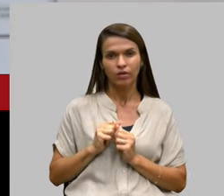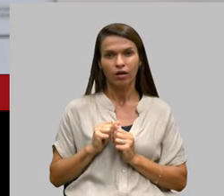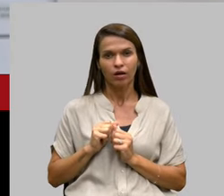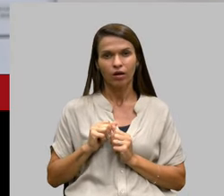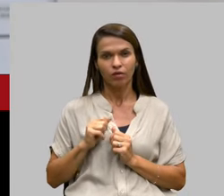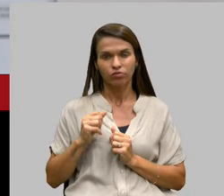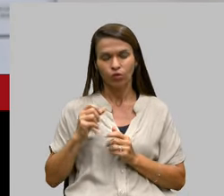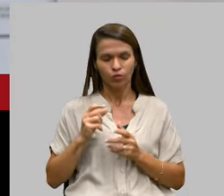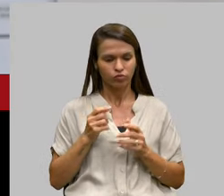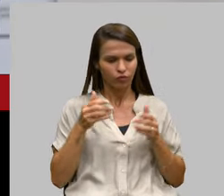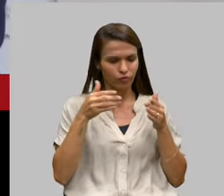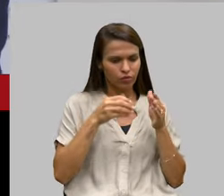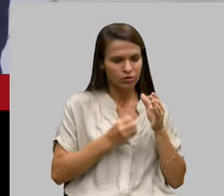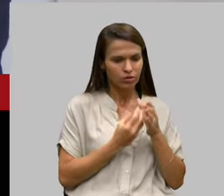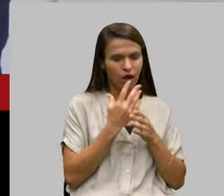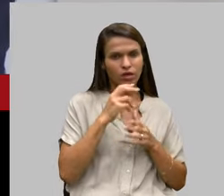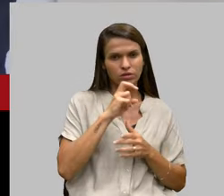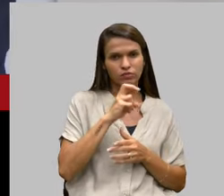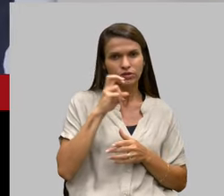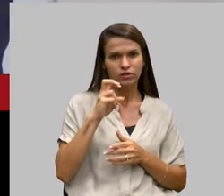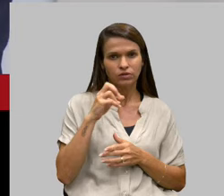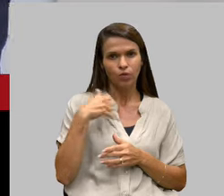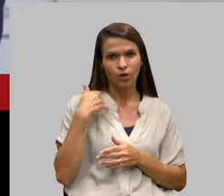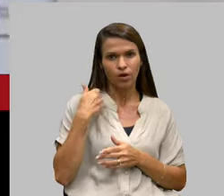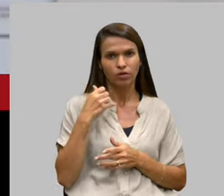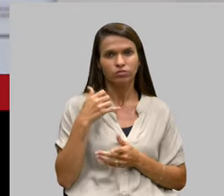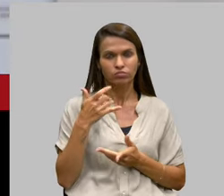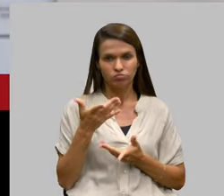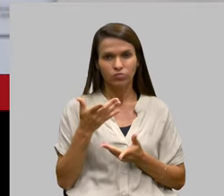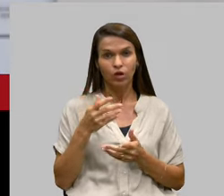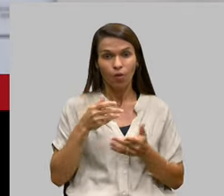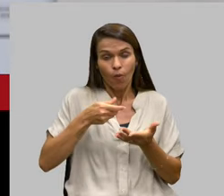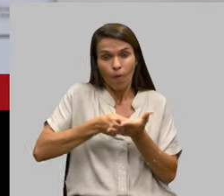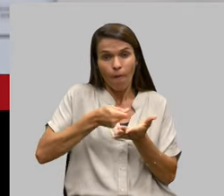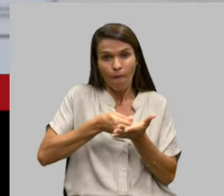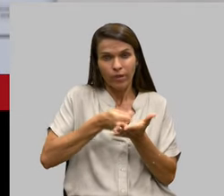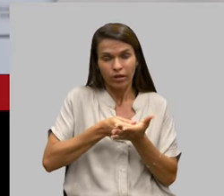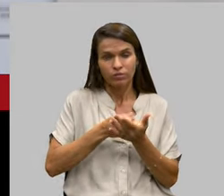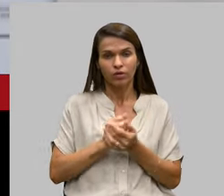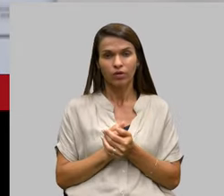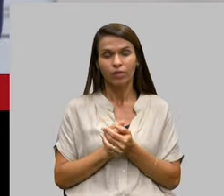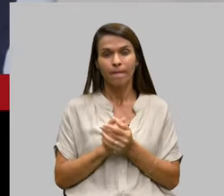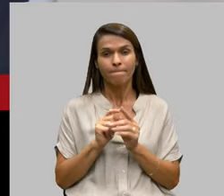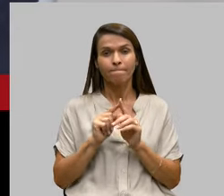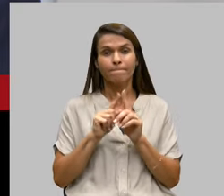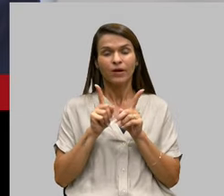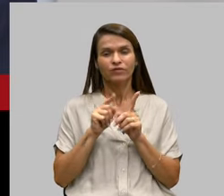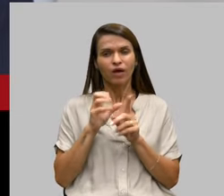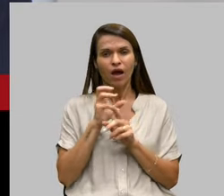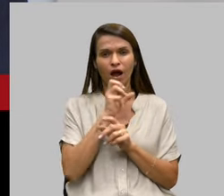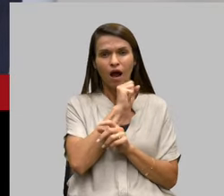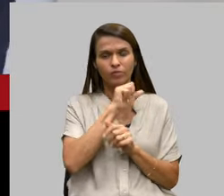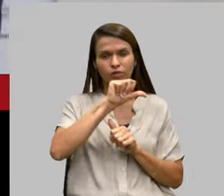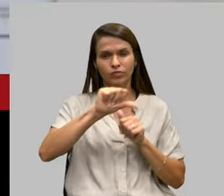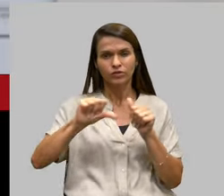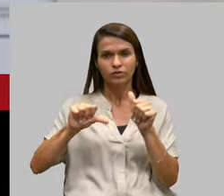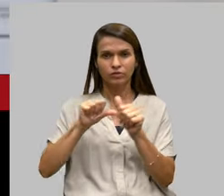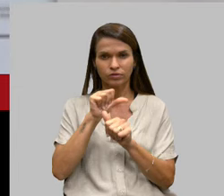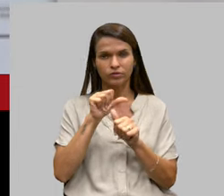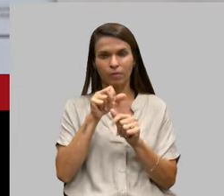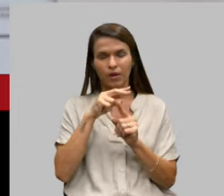criação ela tinha 55 anos de idade de observância obrigatória agora foi tão rápido a mudança pela